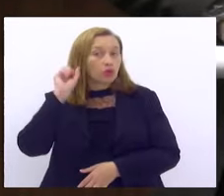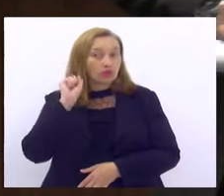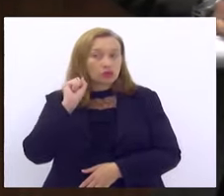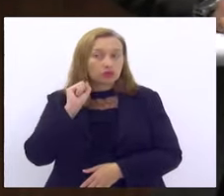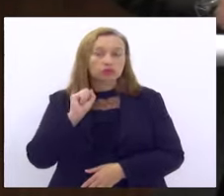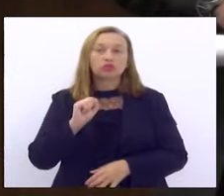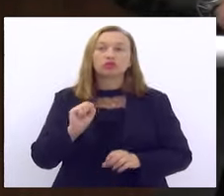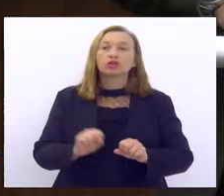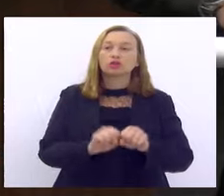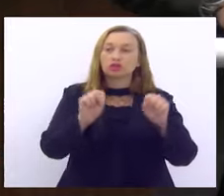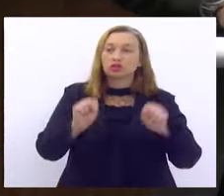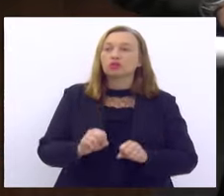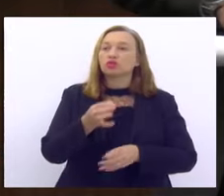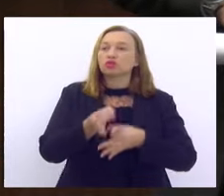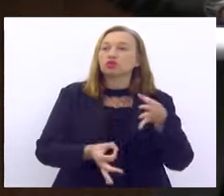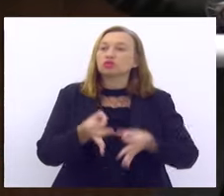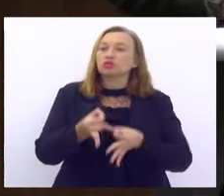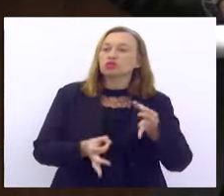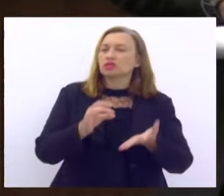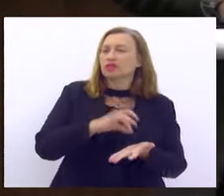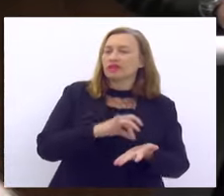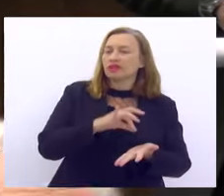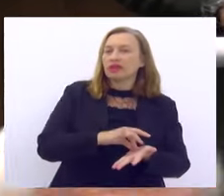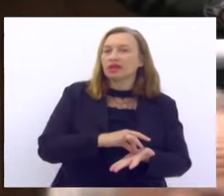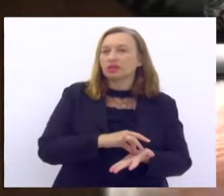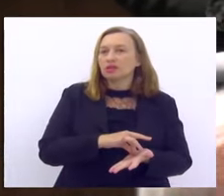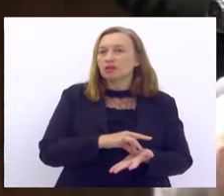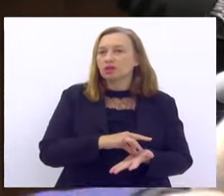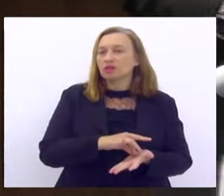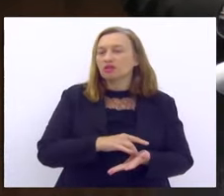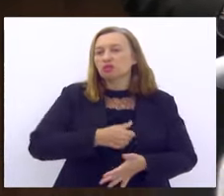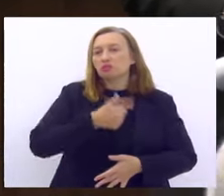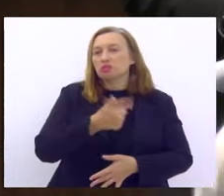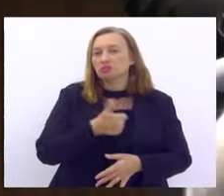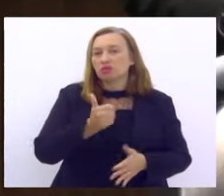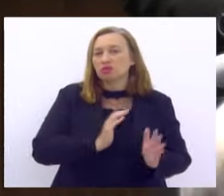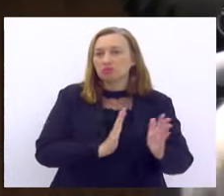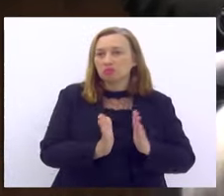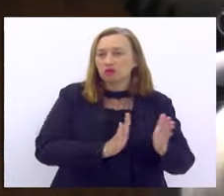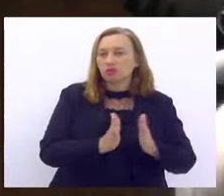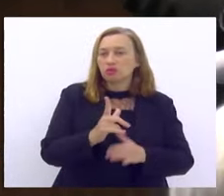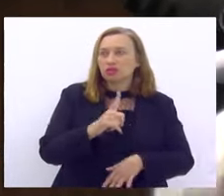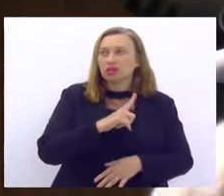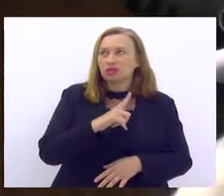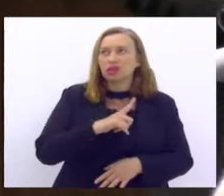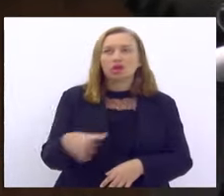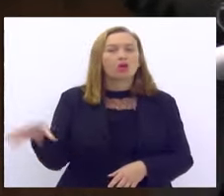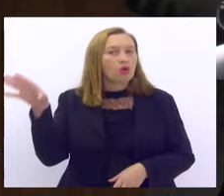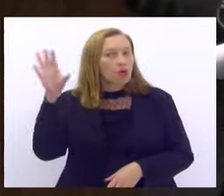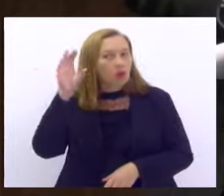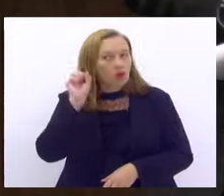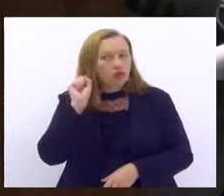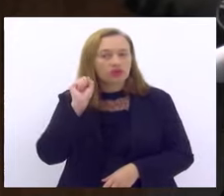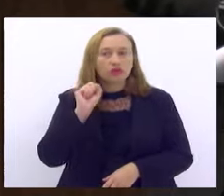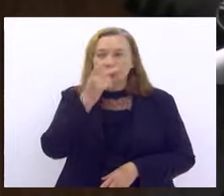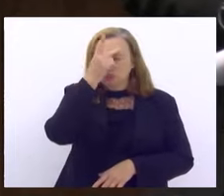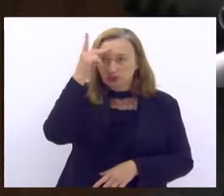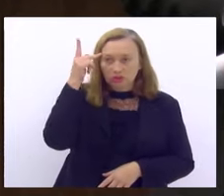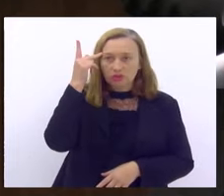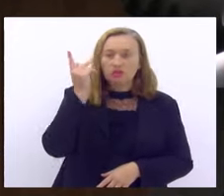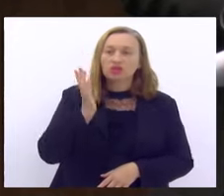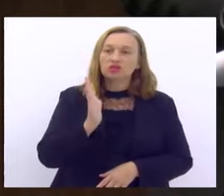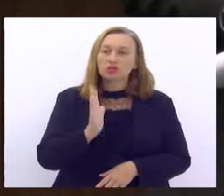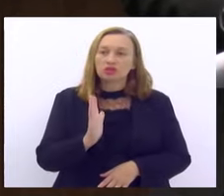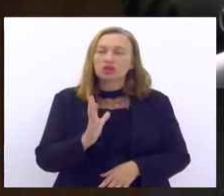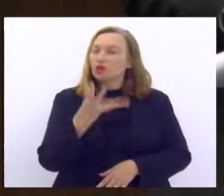o sistema de justiça. Na verdade, a gente fez um primeiro momento que tem ouvido ali pessoas que